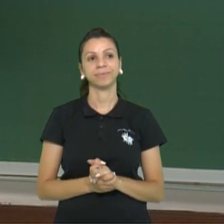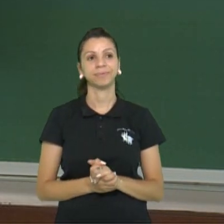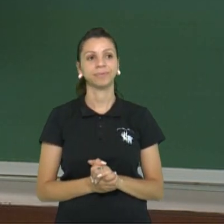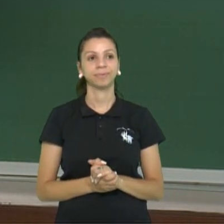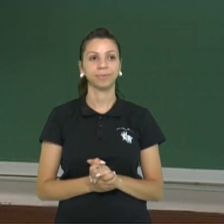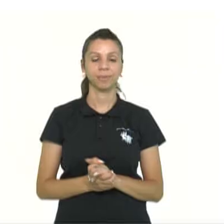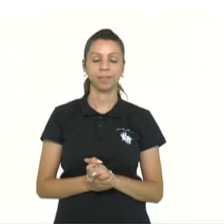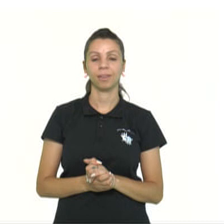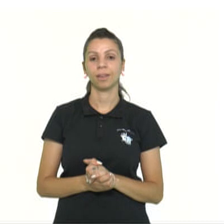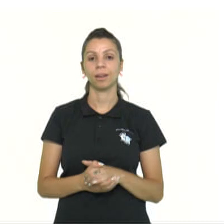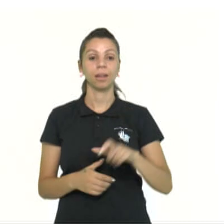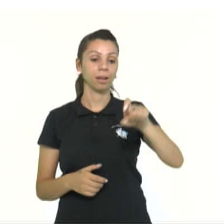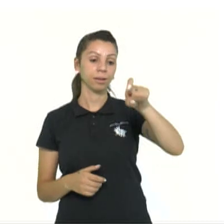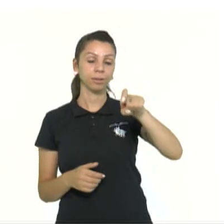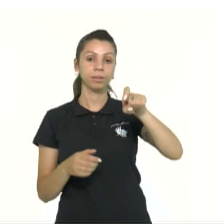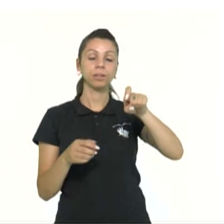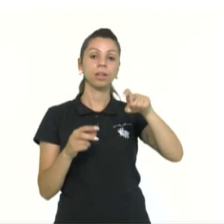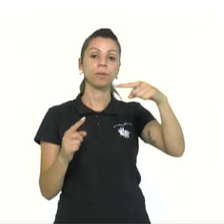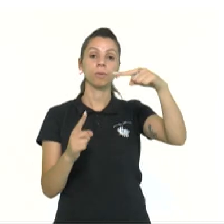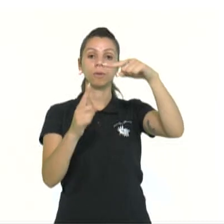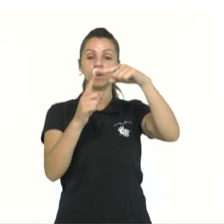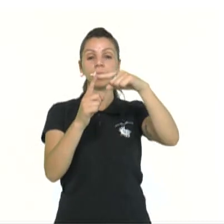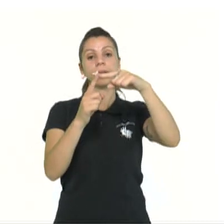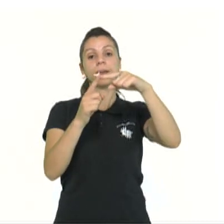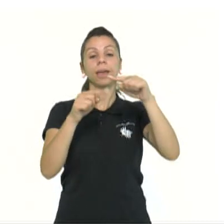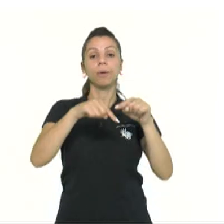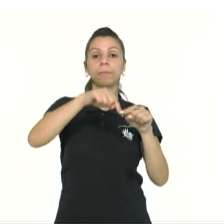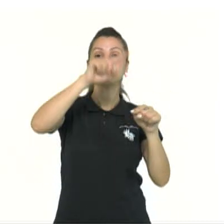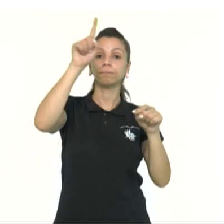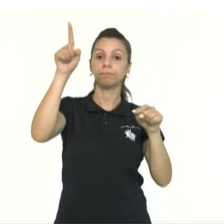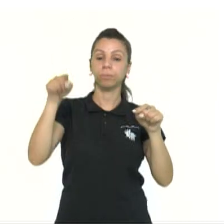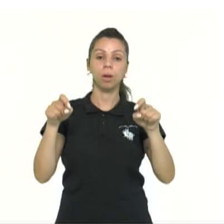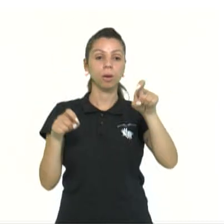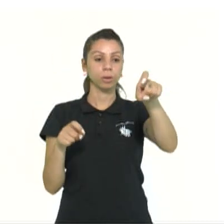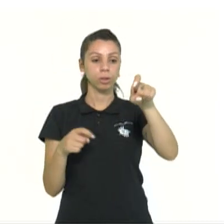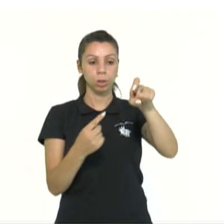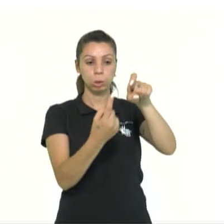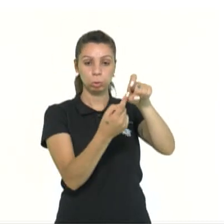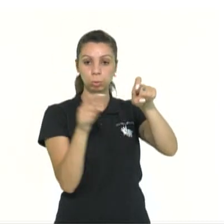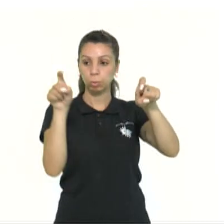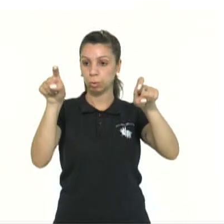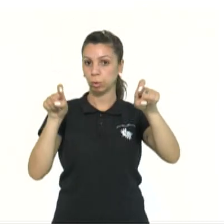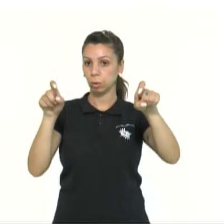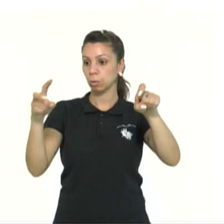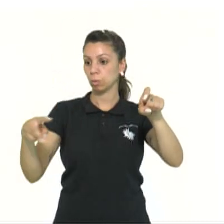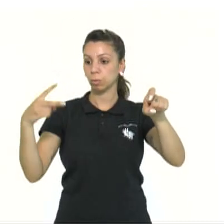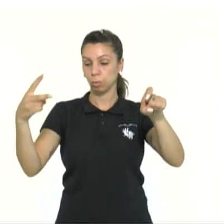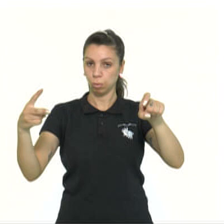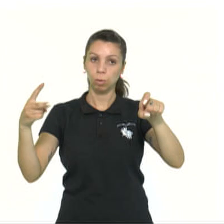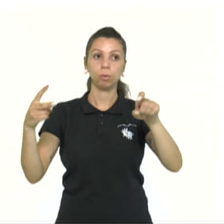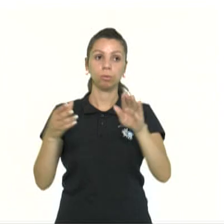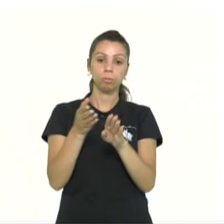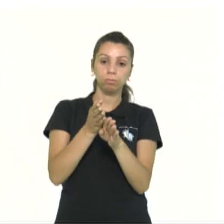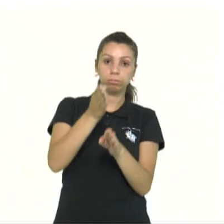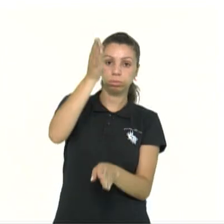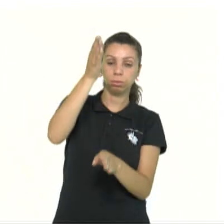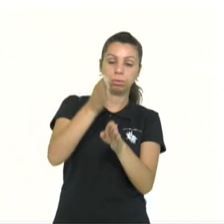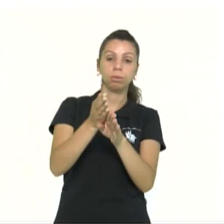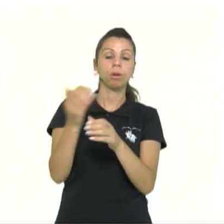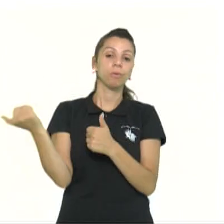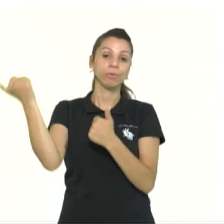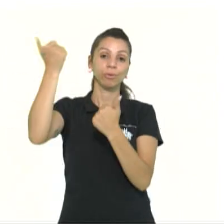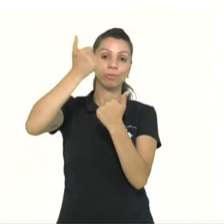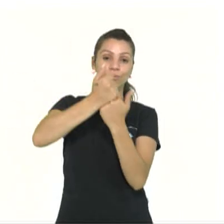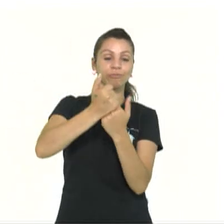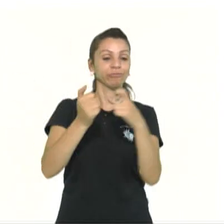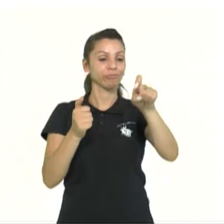ideia. O valor de x do vértice é o ponto médio das raízes x1 e x2. E para determinar y do vértice, basta substituir o